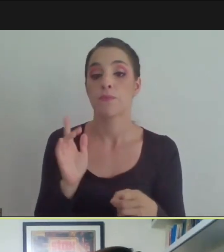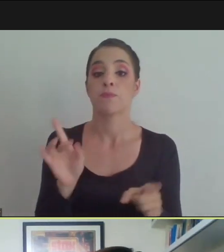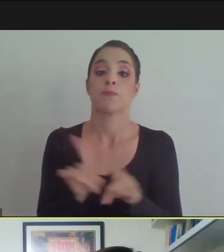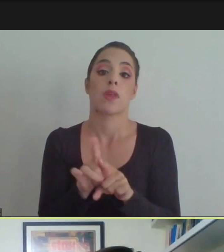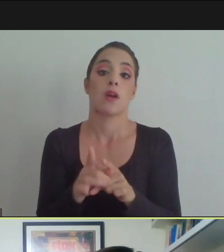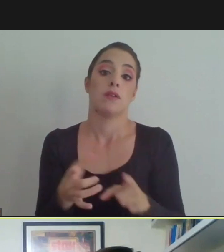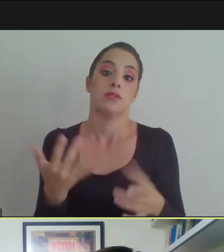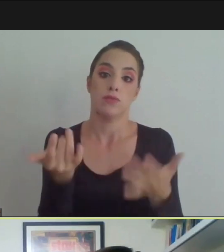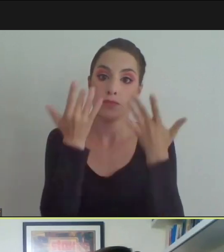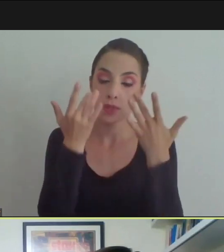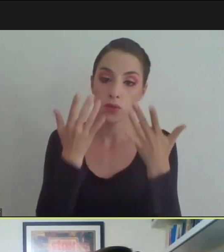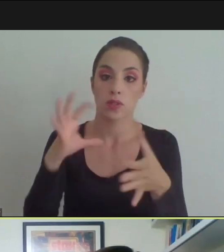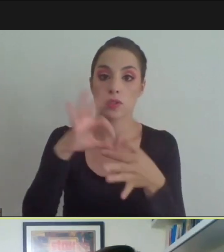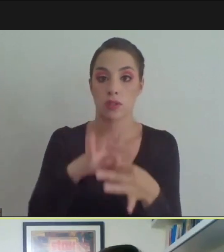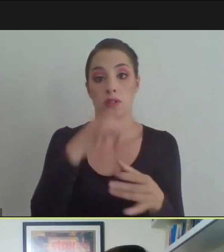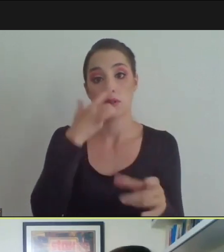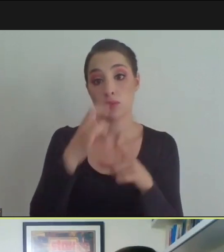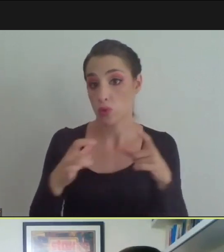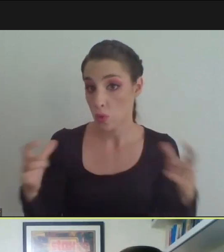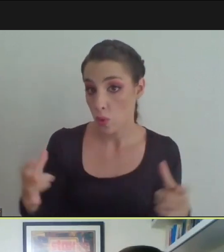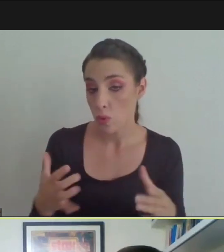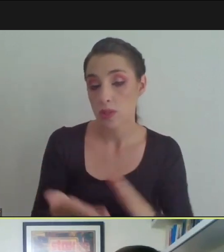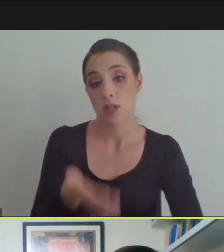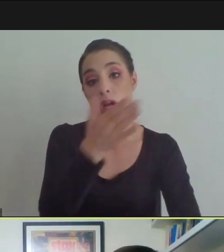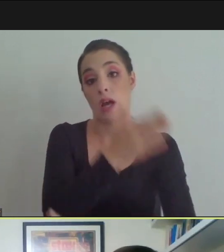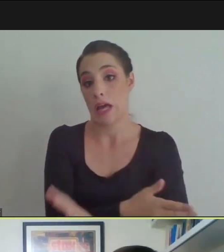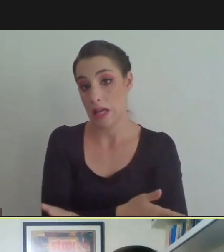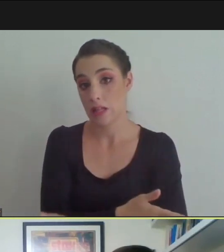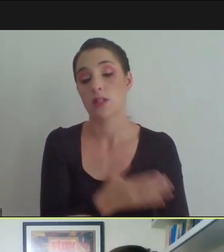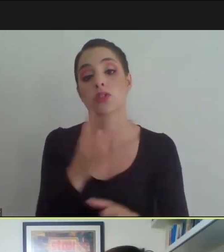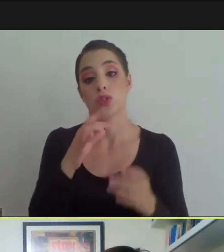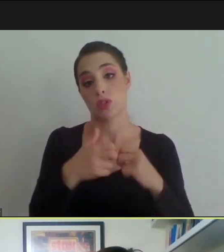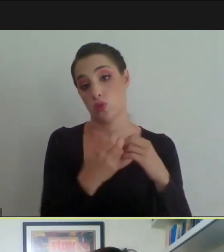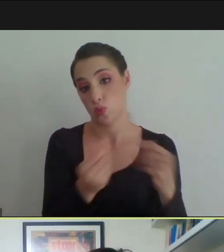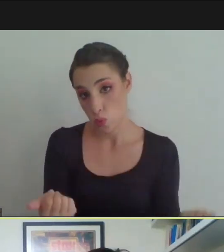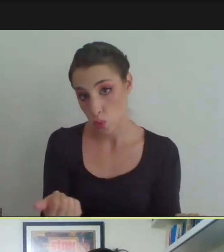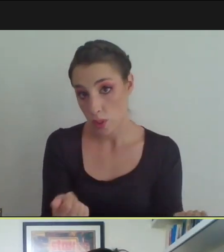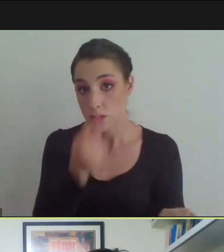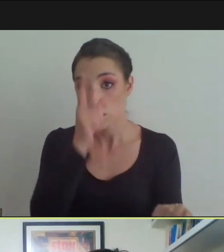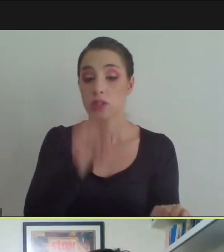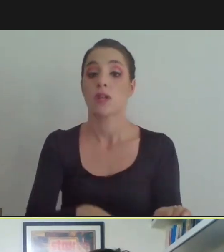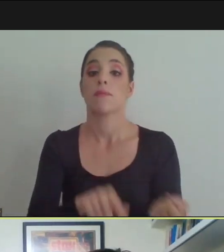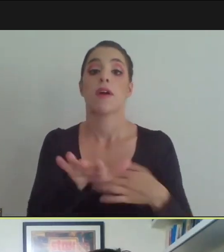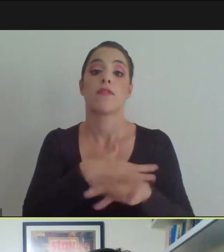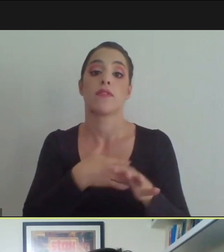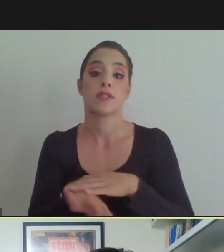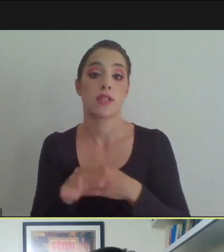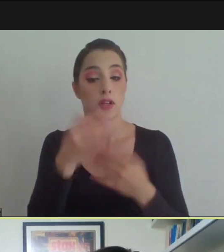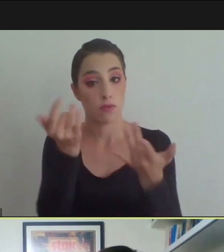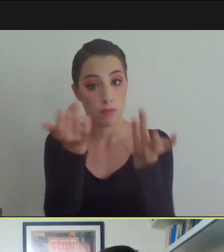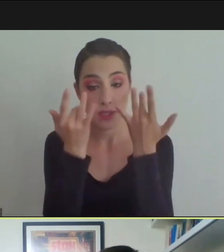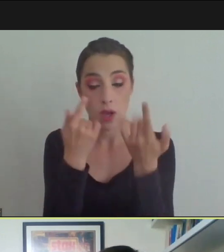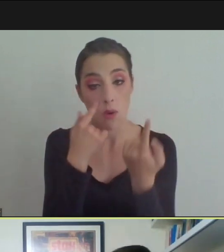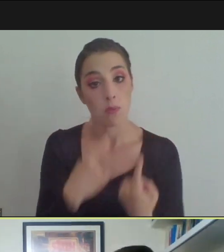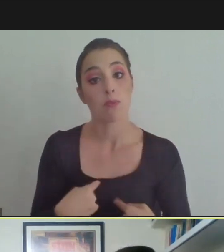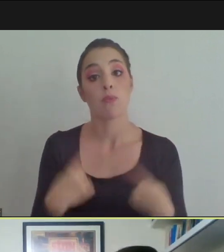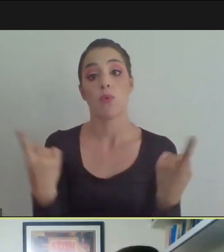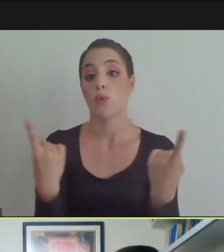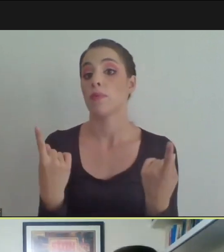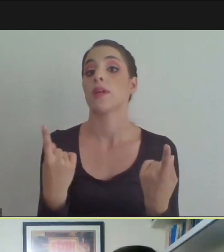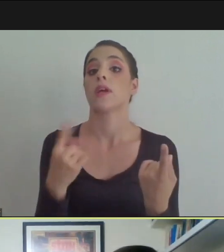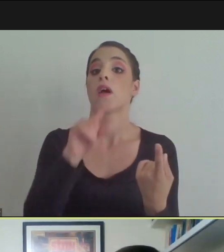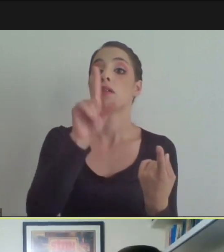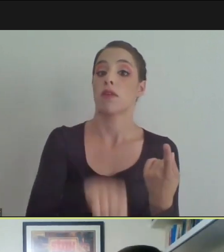sobre a experiência das pessoas impactadas antes de formular soluções, utilizar dados públicos para investigar os problemas e